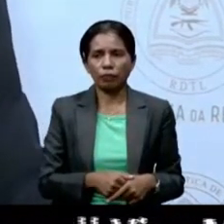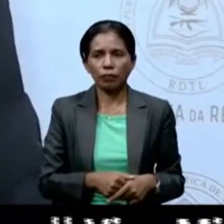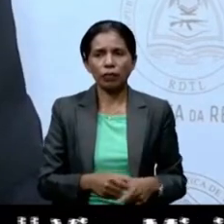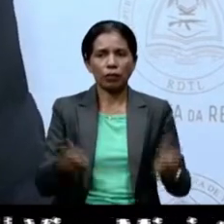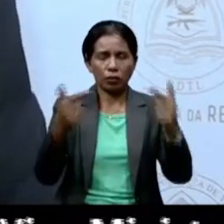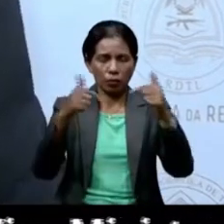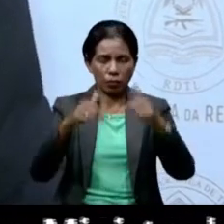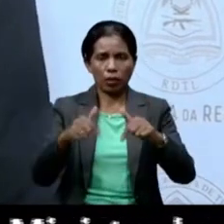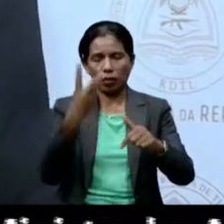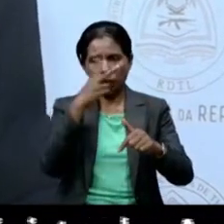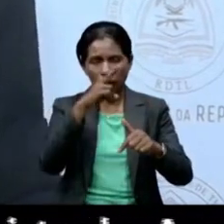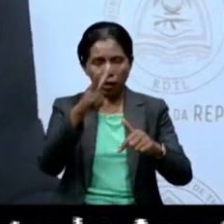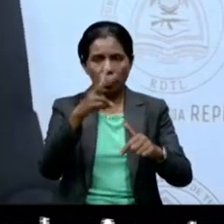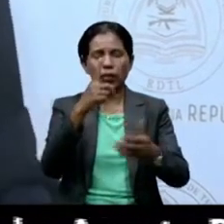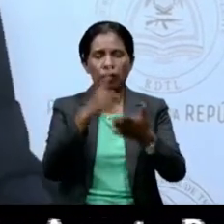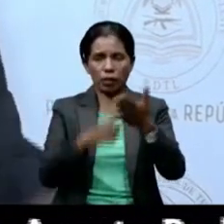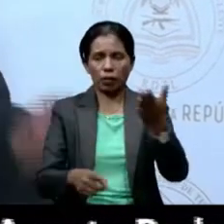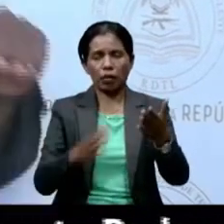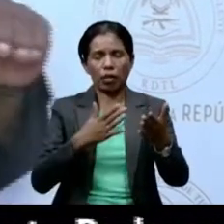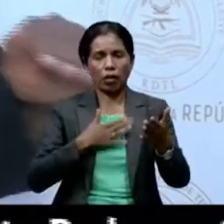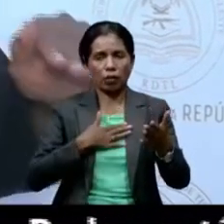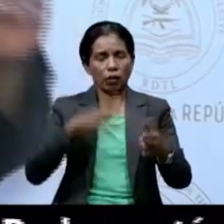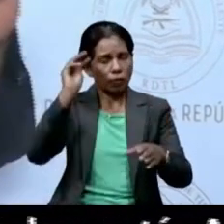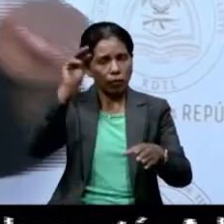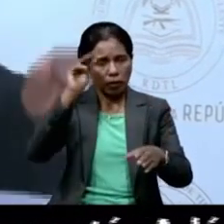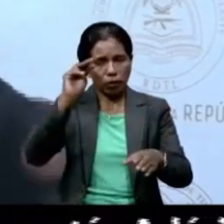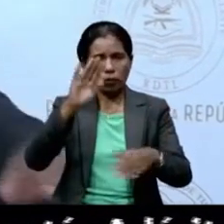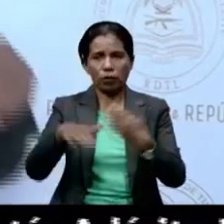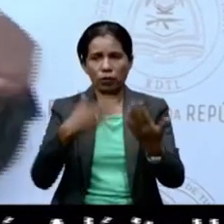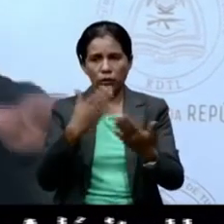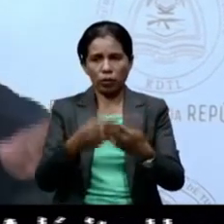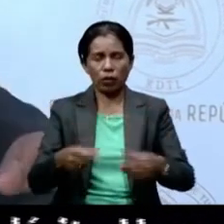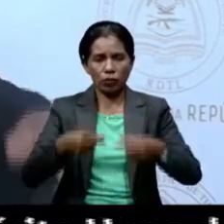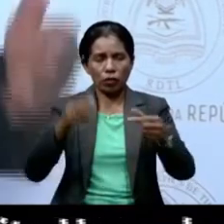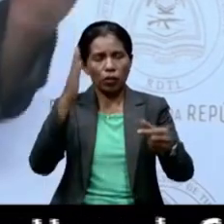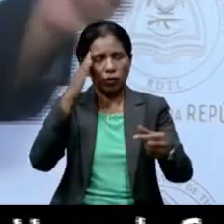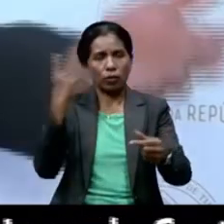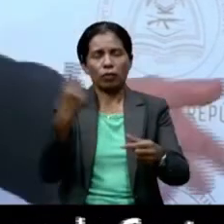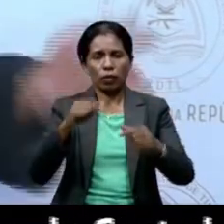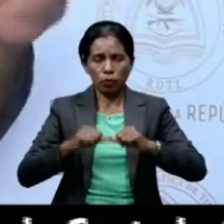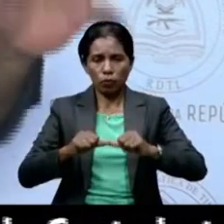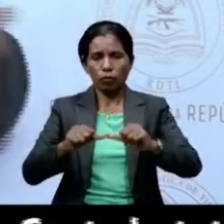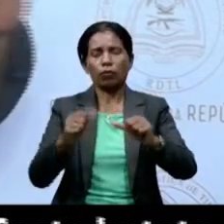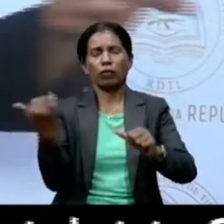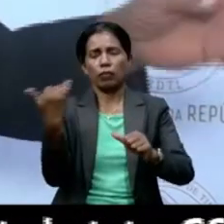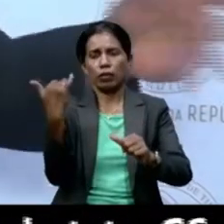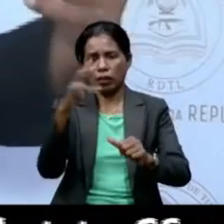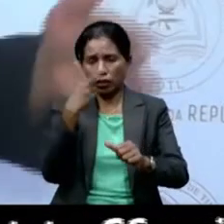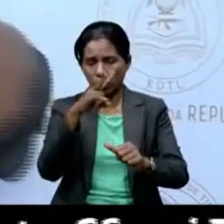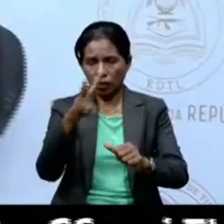Mais a tu corrige, nem vai ao ministro Sira, ao falou e não faz em dúvida, não faz em Sira, a tu